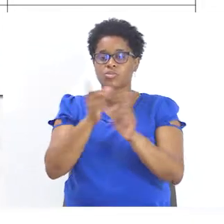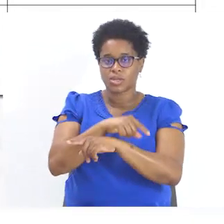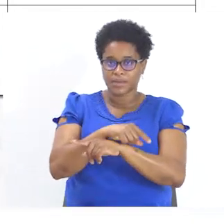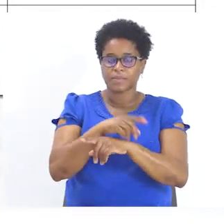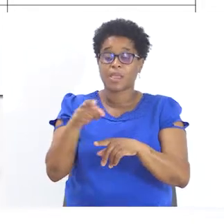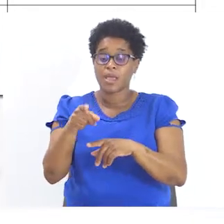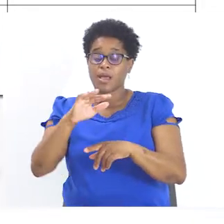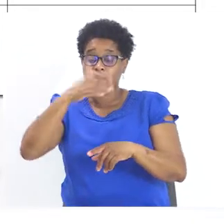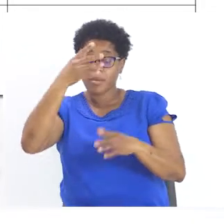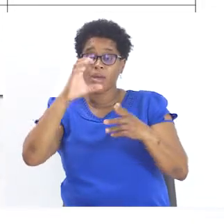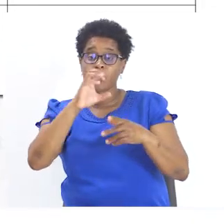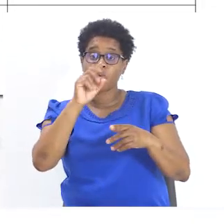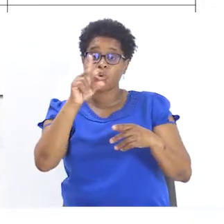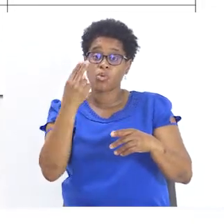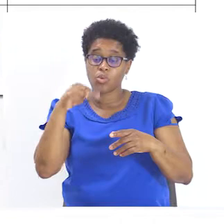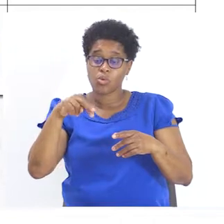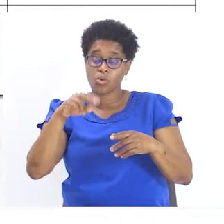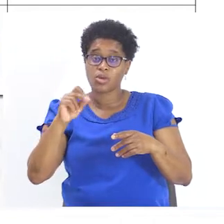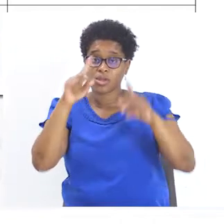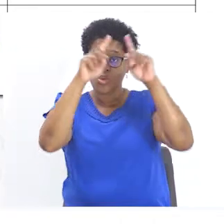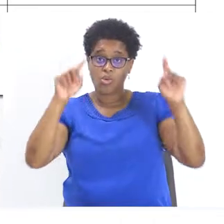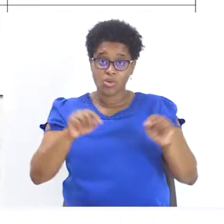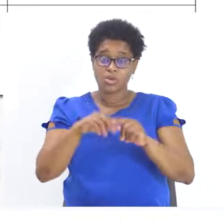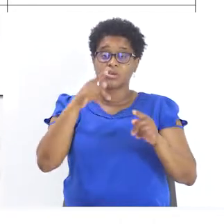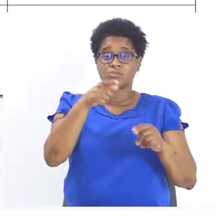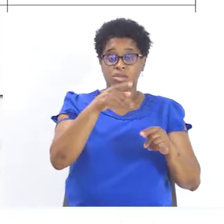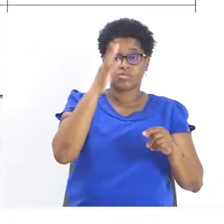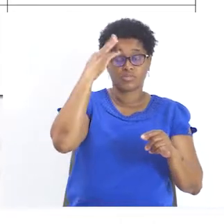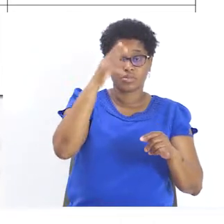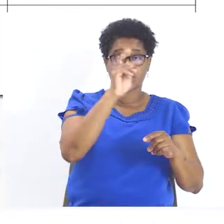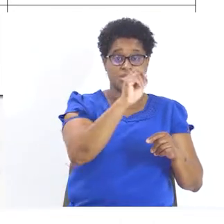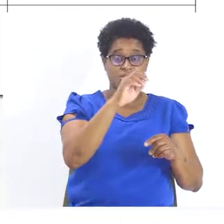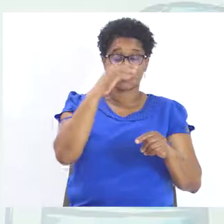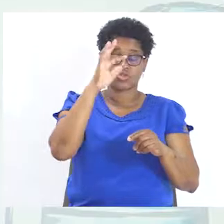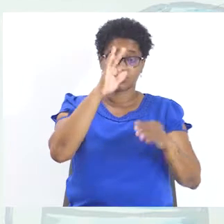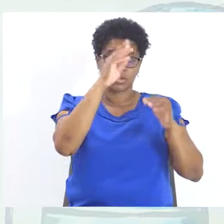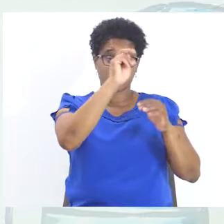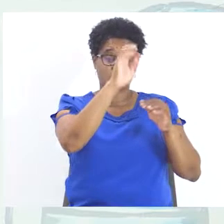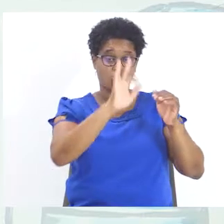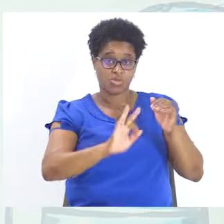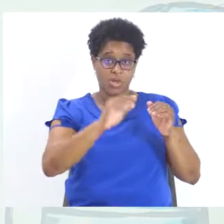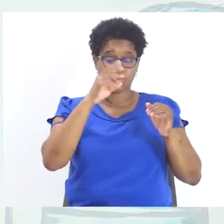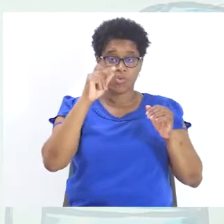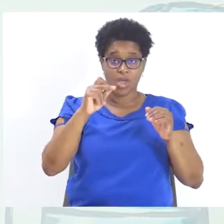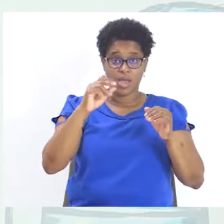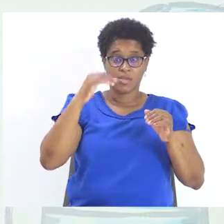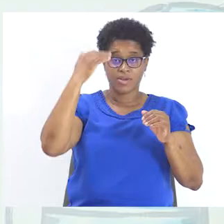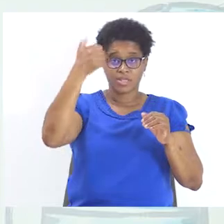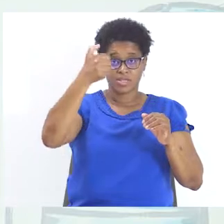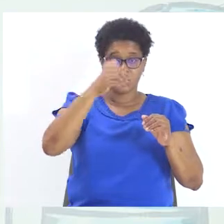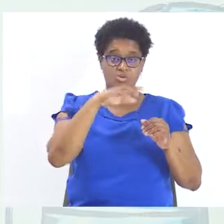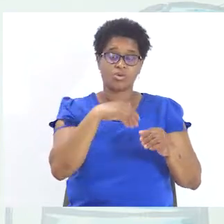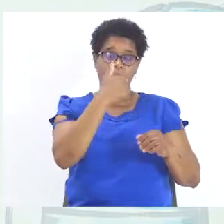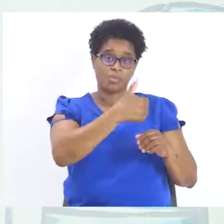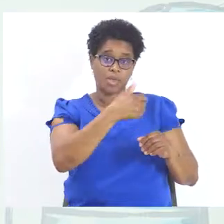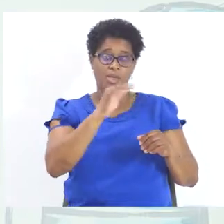3 sobre 4, A elevado a 5, B elevado a 2, C. Vocês vão ter que indicar qual é o coeficiente